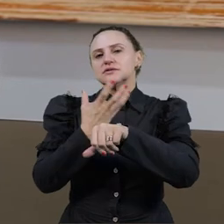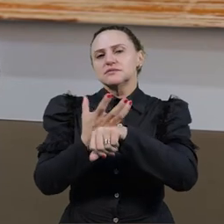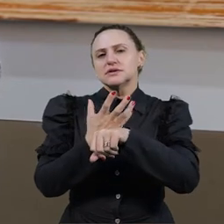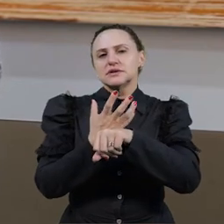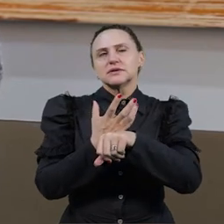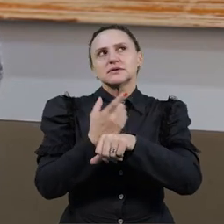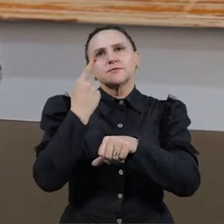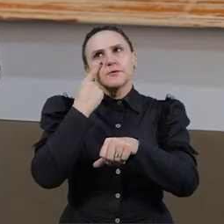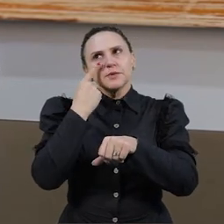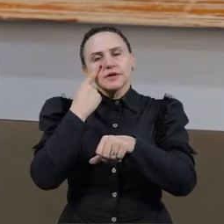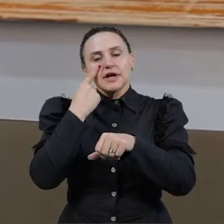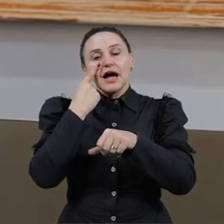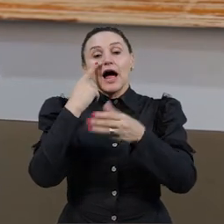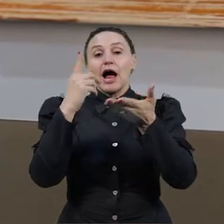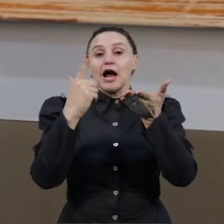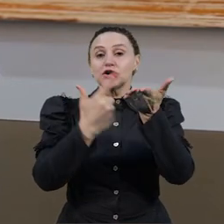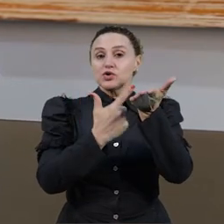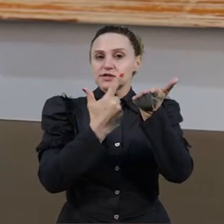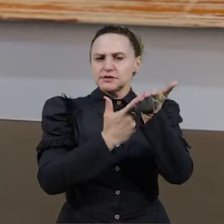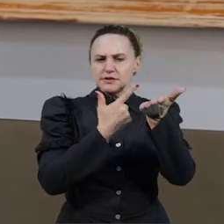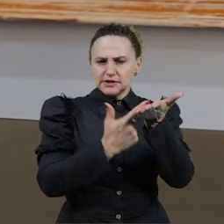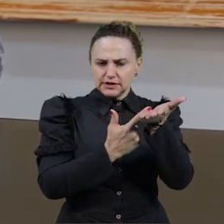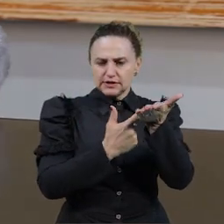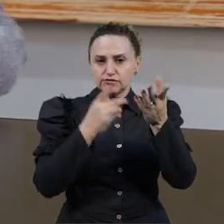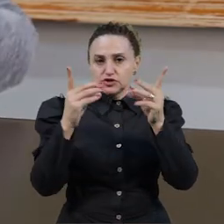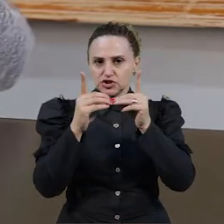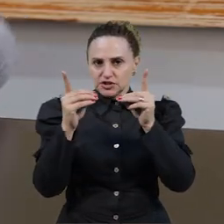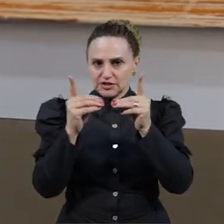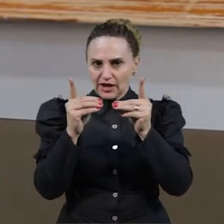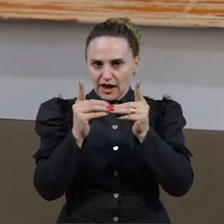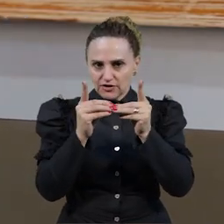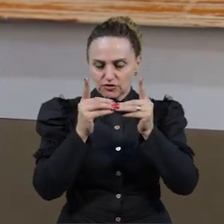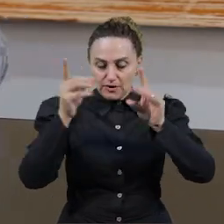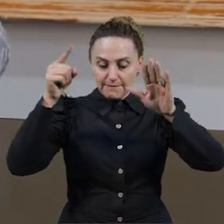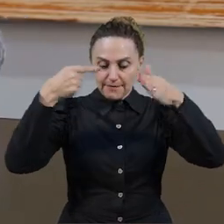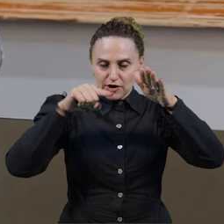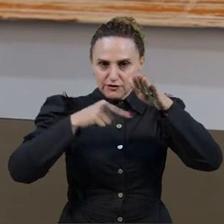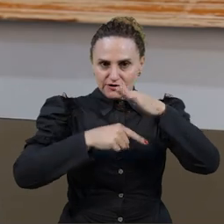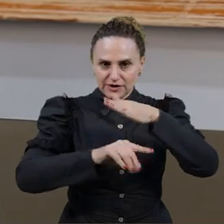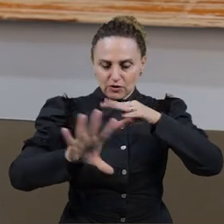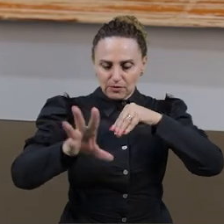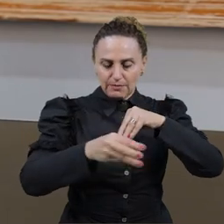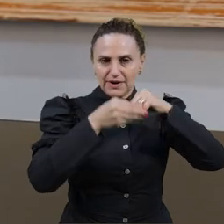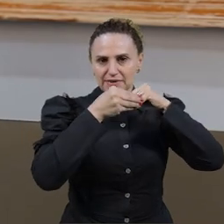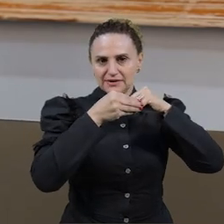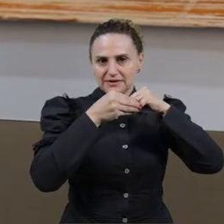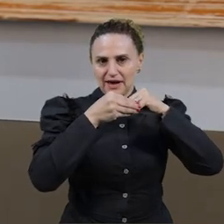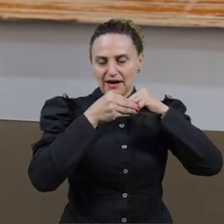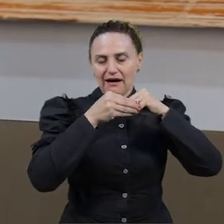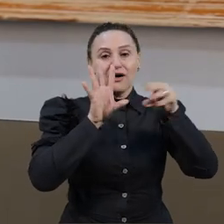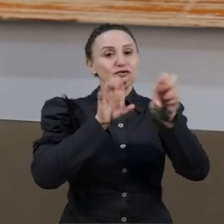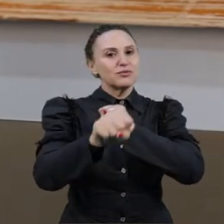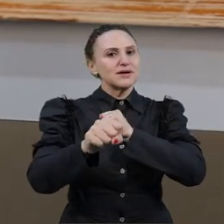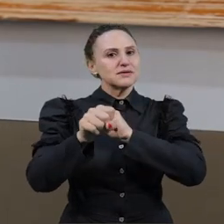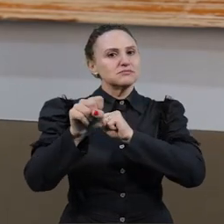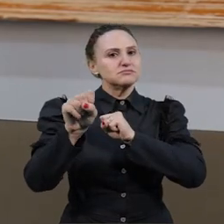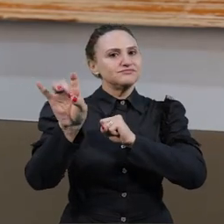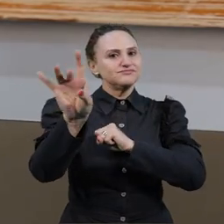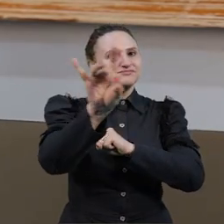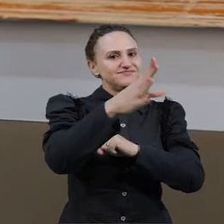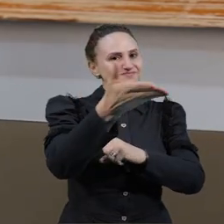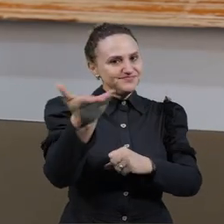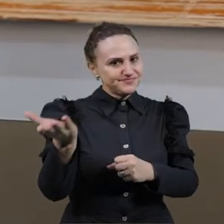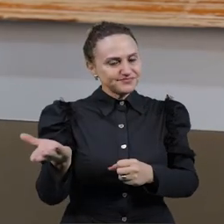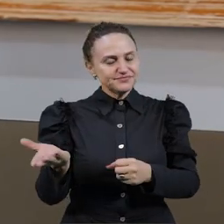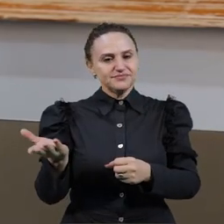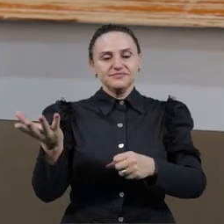didáticos que foram direcionados para aprofundar e complementar a formação de vocês dentro da disciplina de